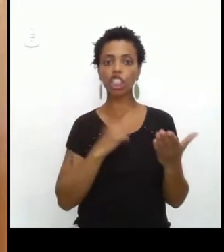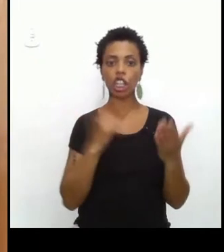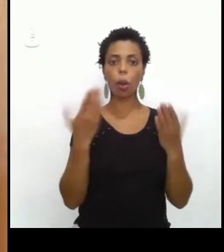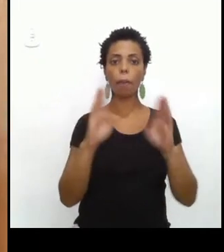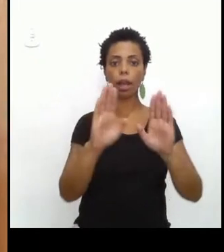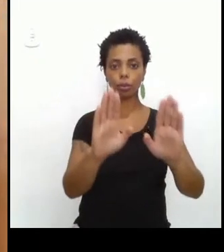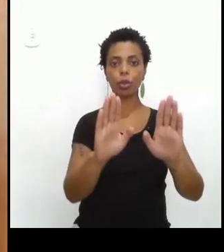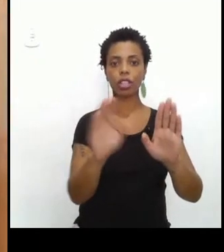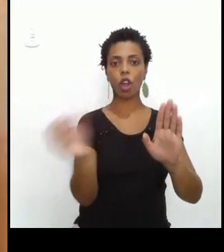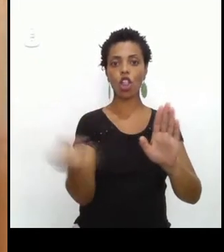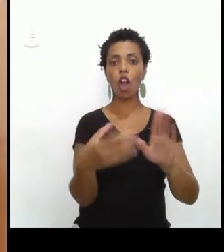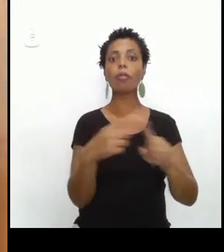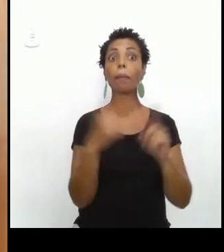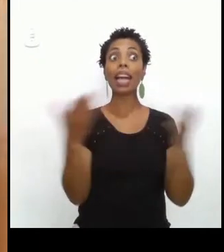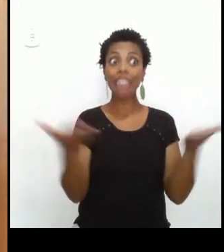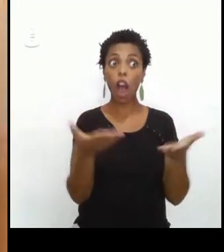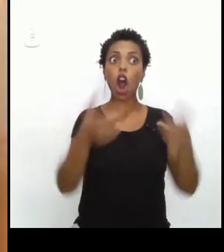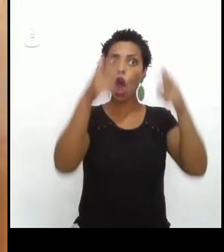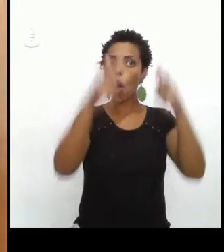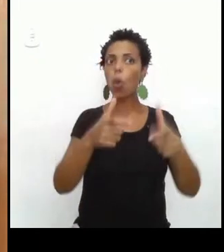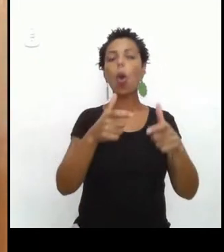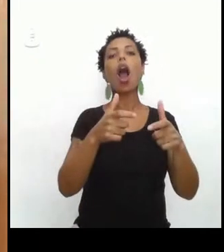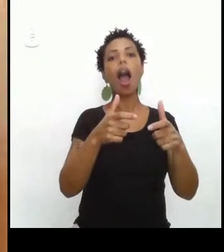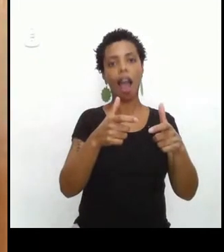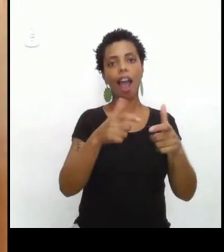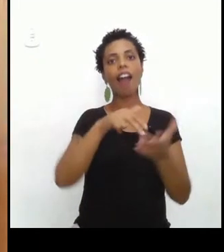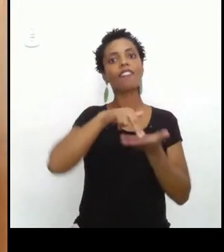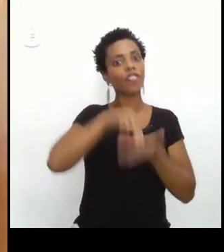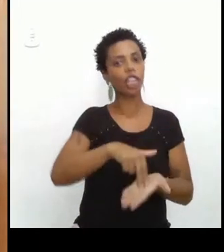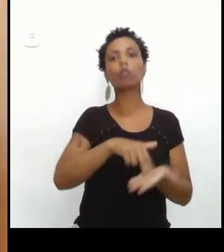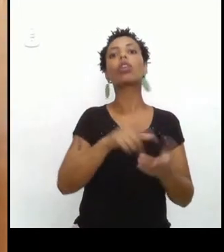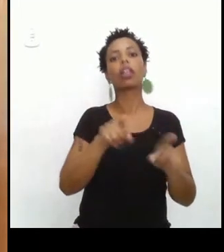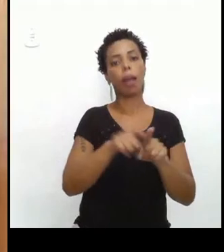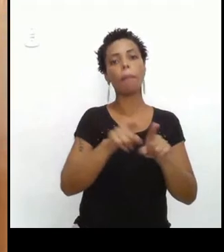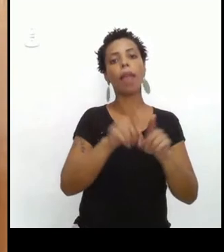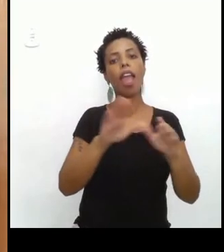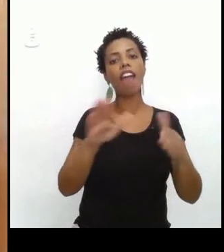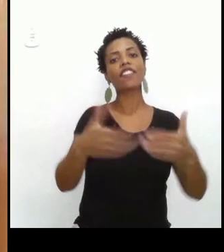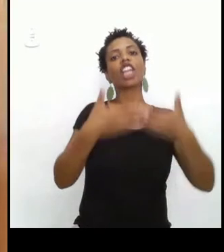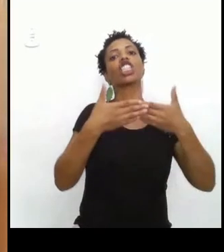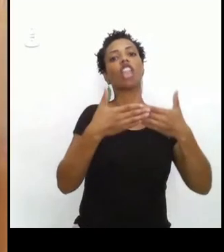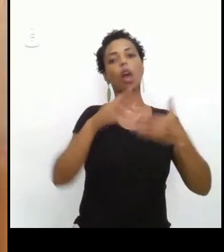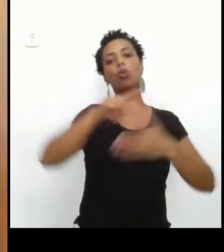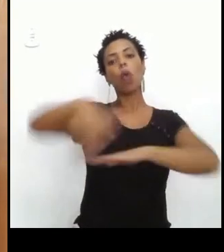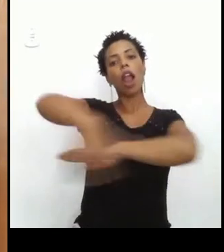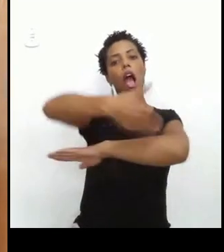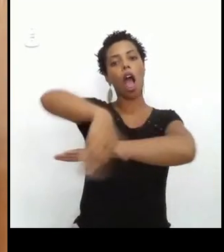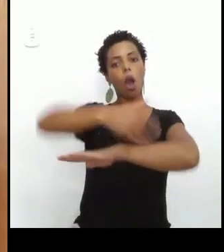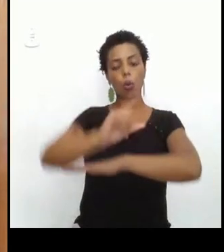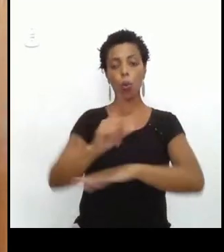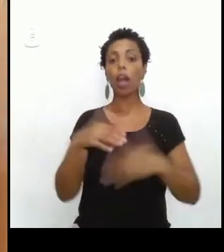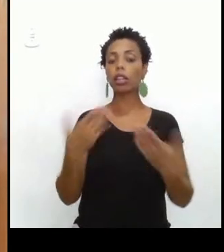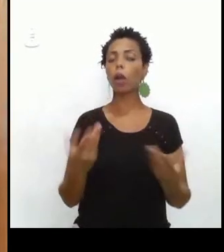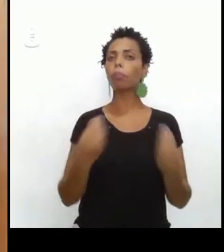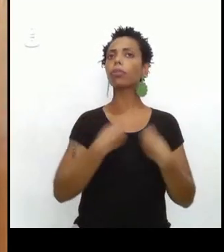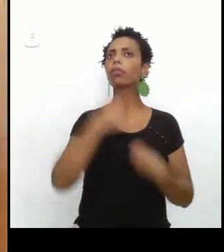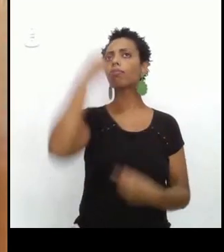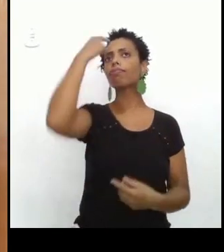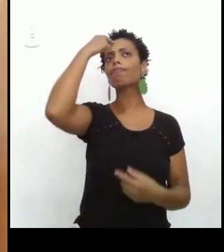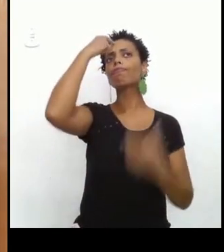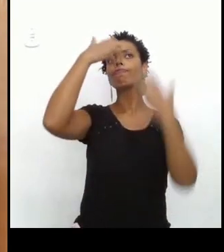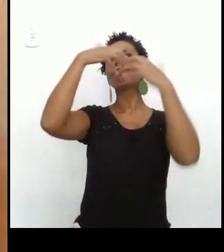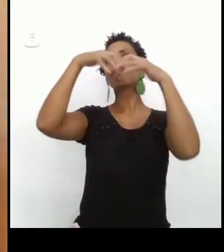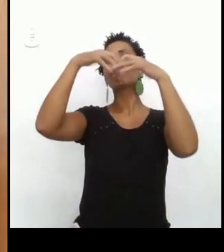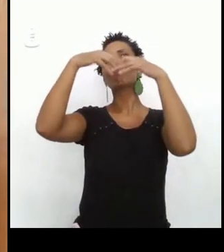acorda errar isso também é melhor pensar reflexiones en torno a la protección que